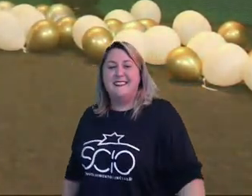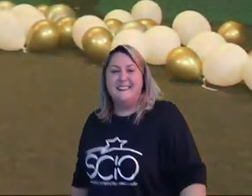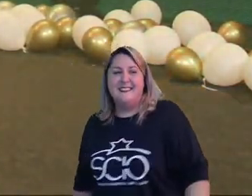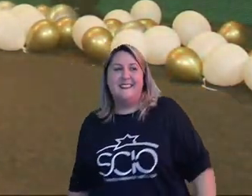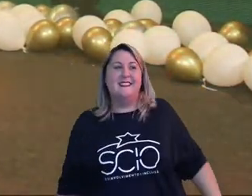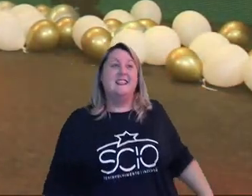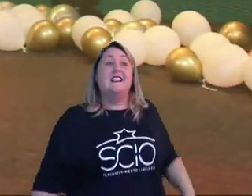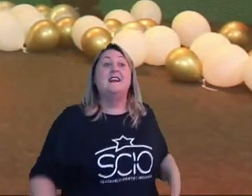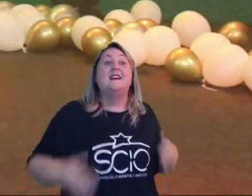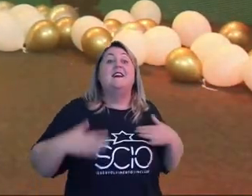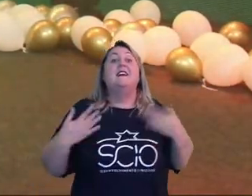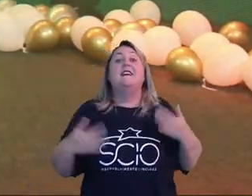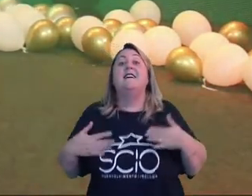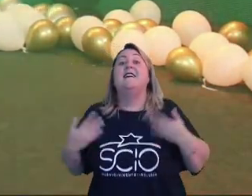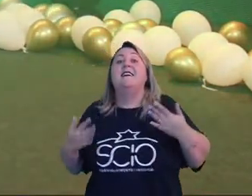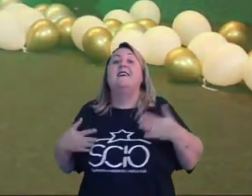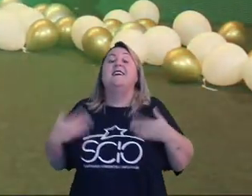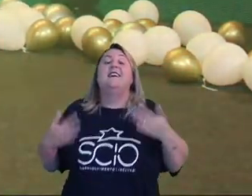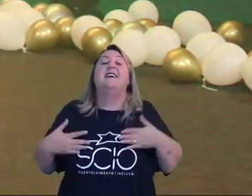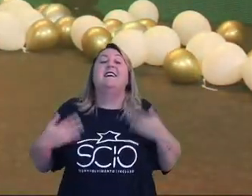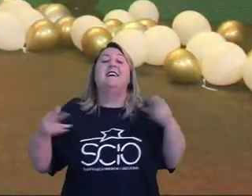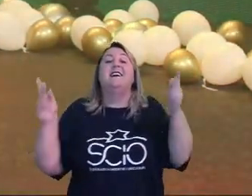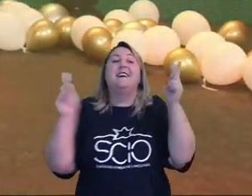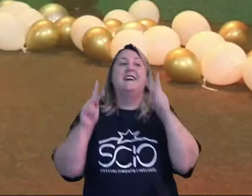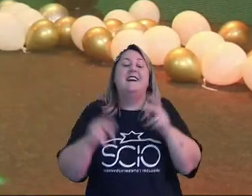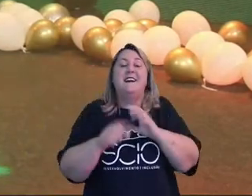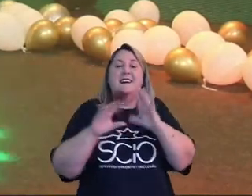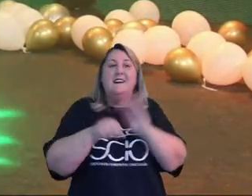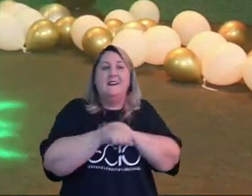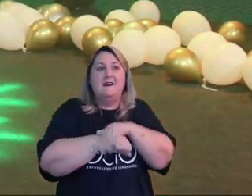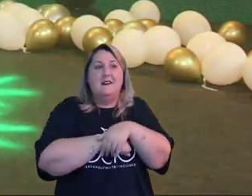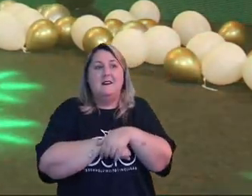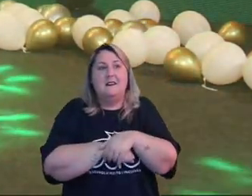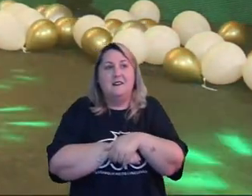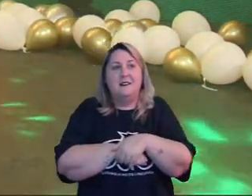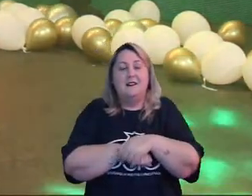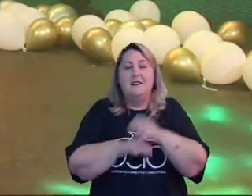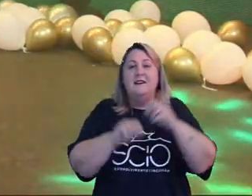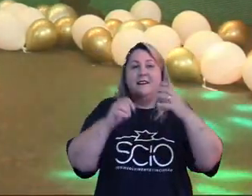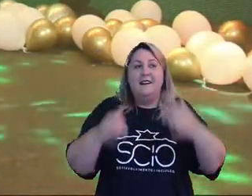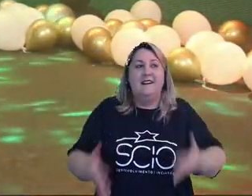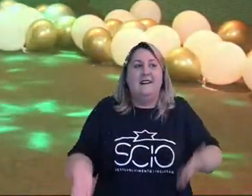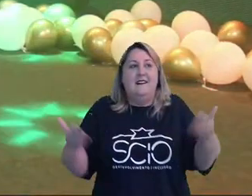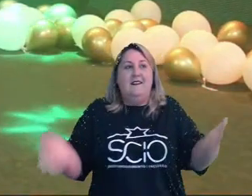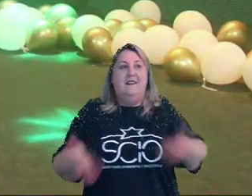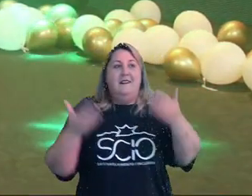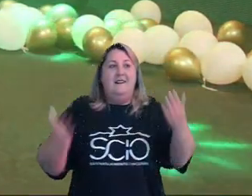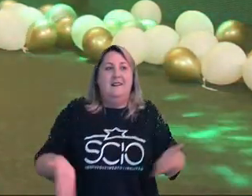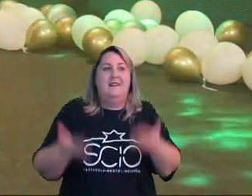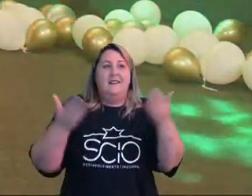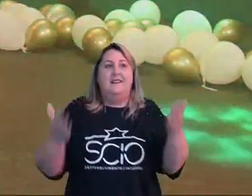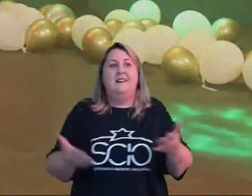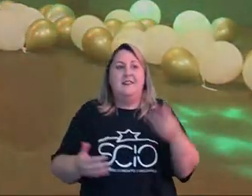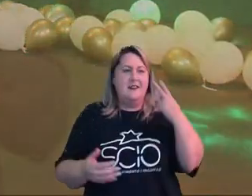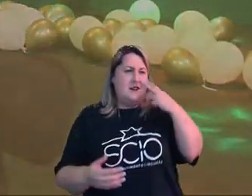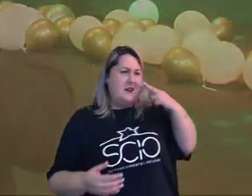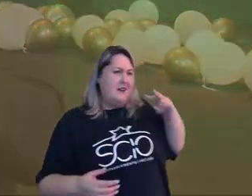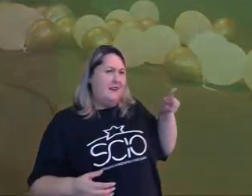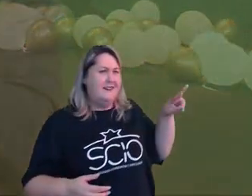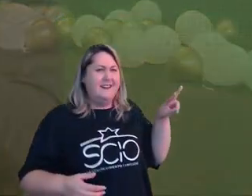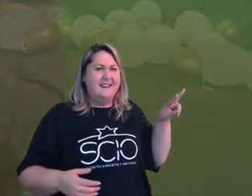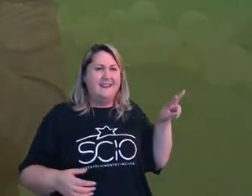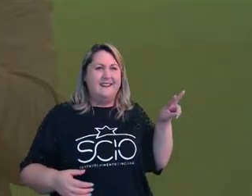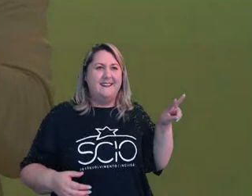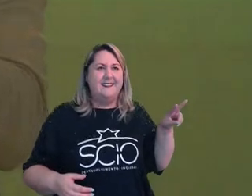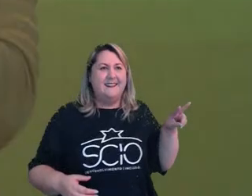frente. Que essa alegria, que essa energia, que essa noite sirva de inspiração. Olha pro lado, veja com quem